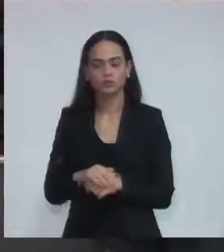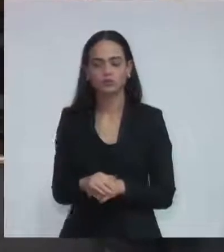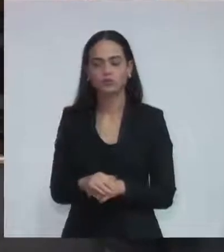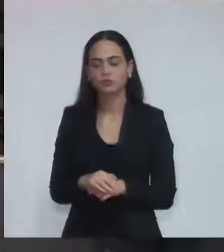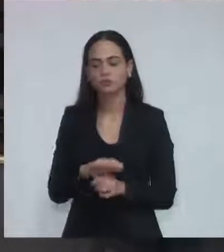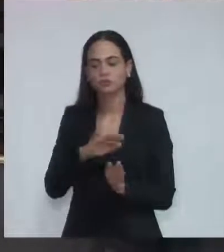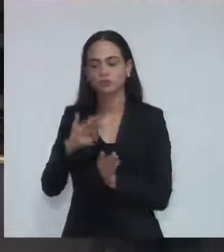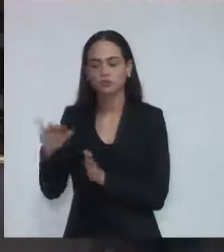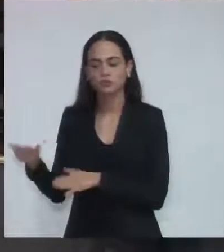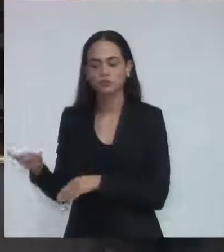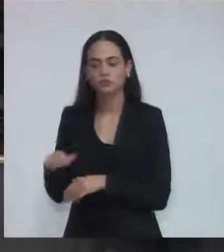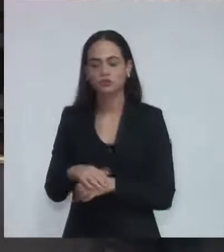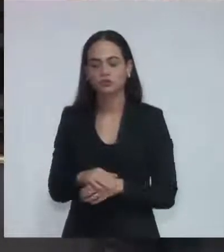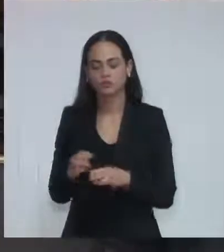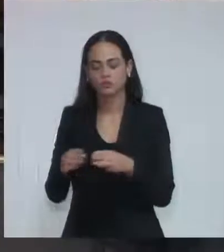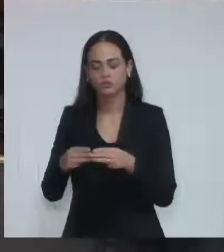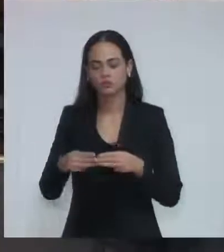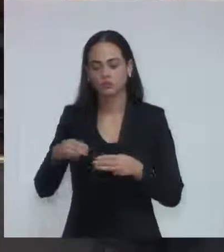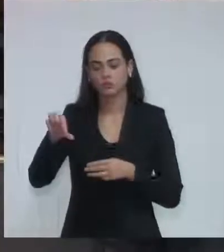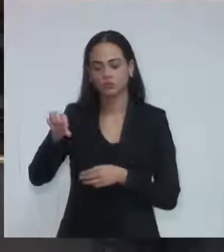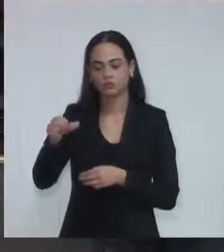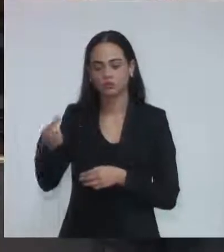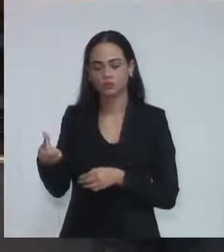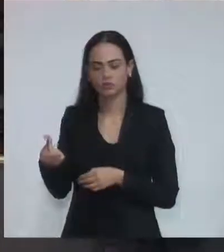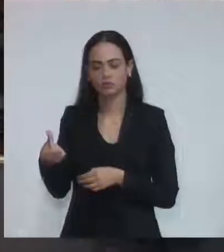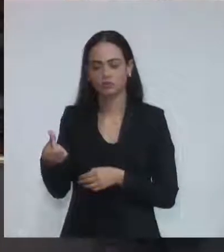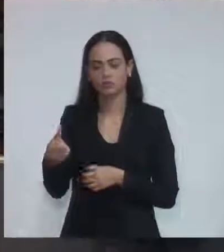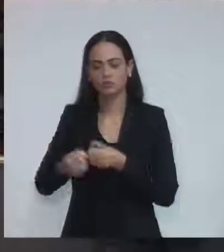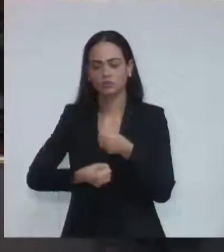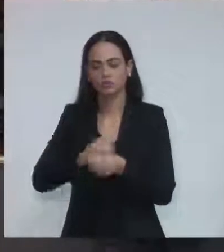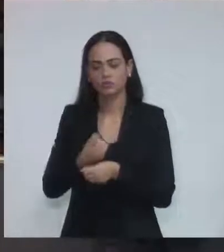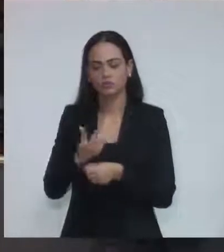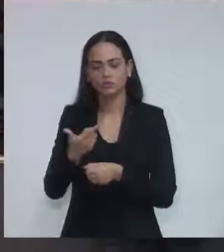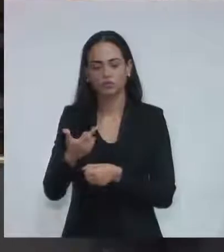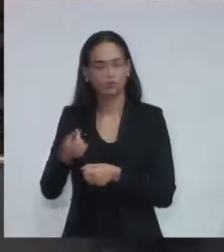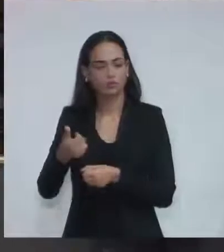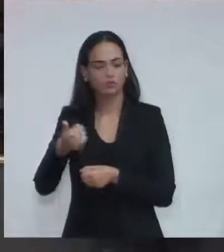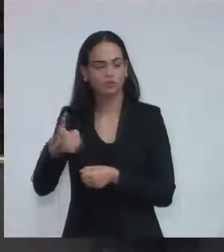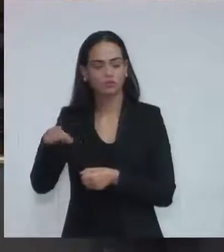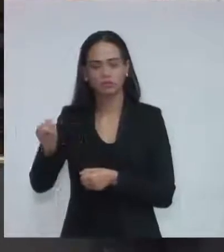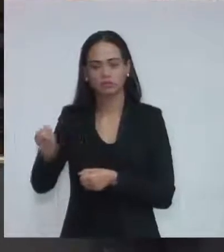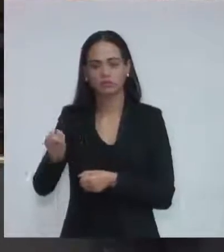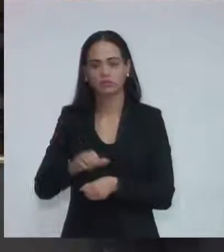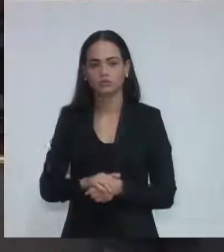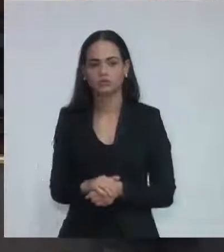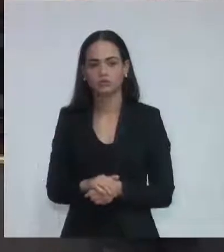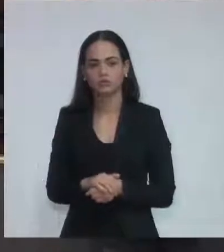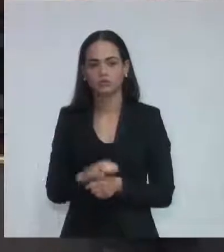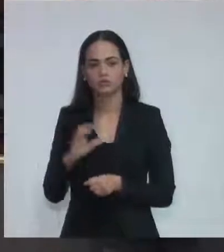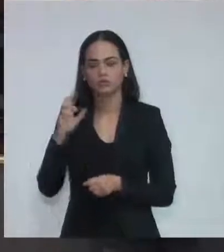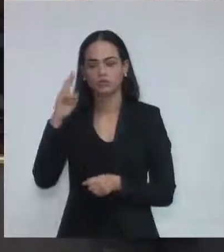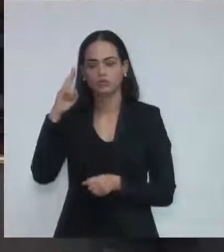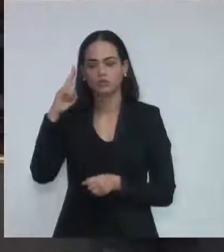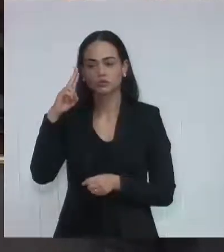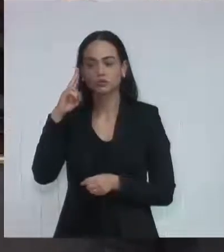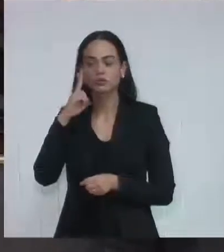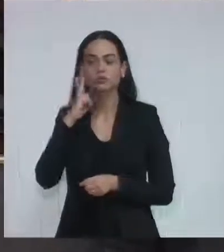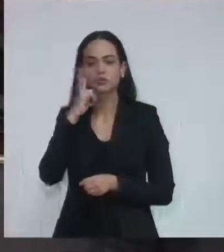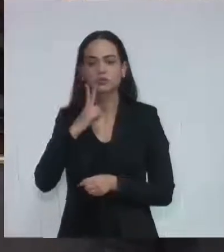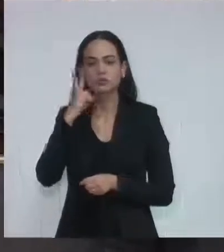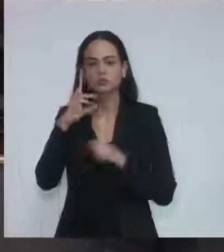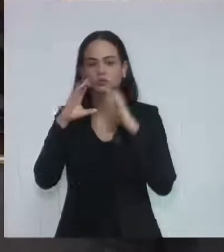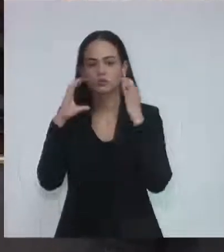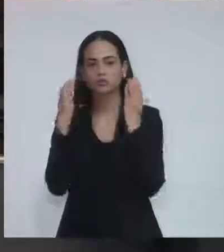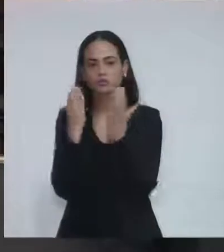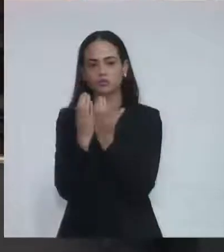Moção número 96, 2018. Autoria, vereador Paulinho Palmeira. A Câmara Municipal de Vinhedo do Estado de São Paulo apresenta nos termos regimentais